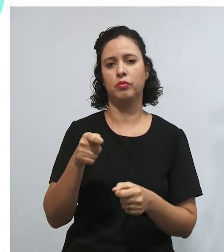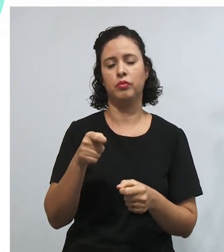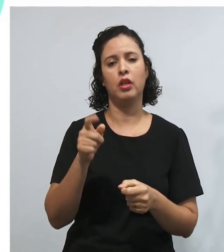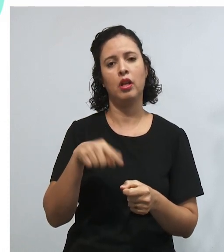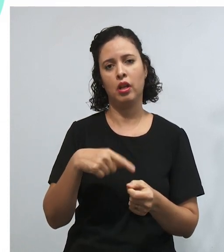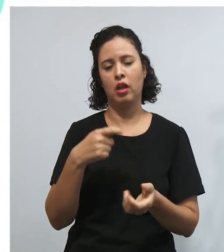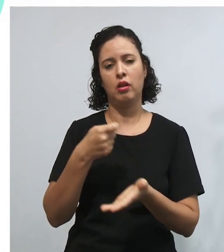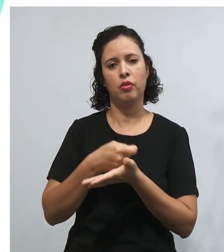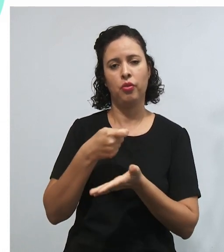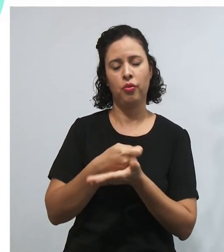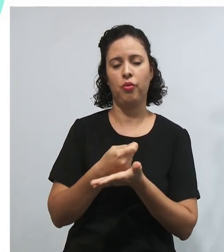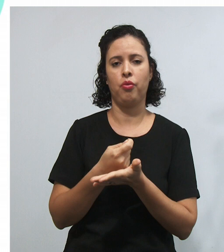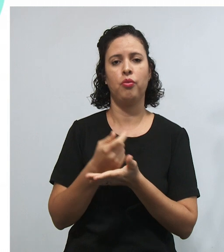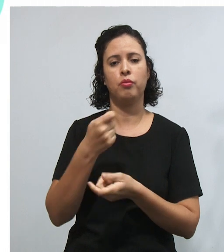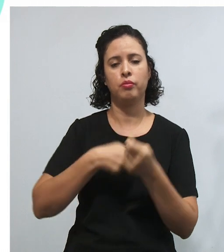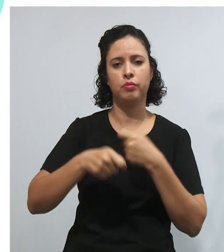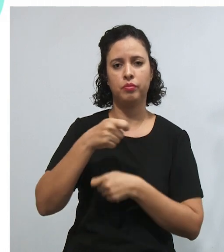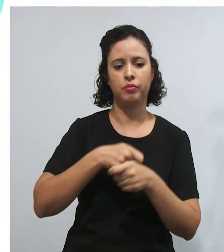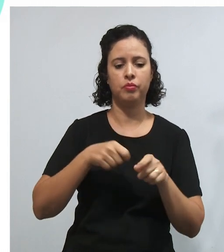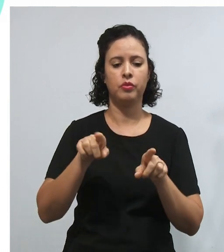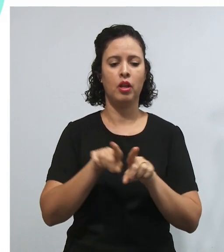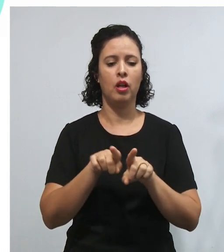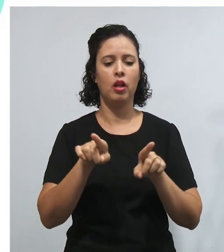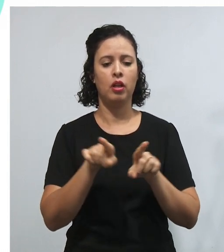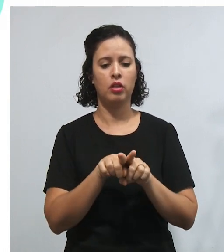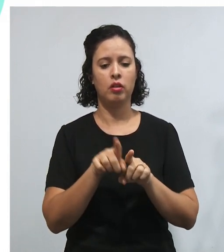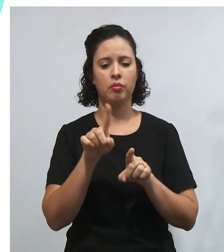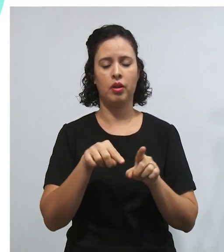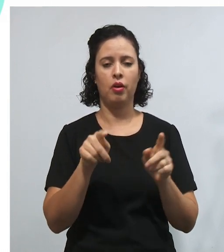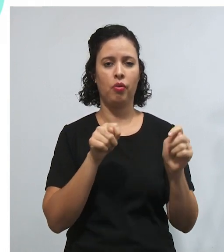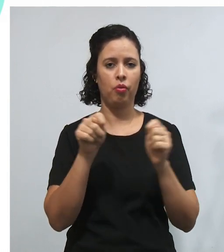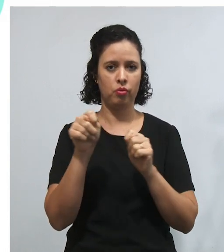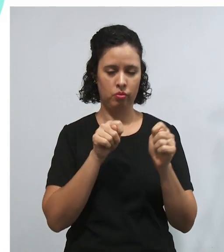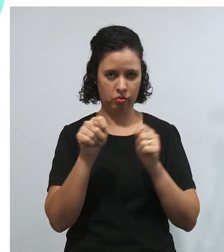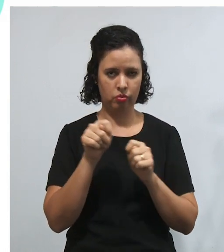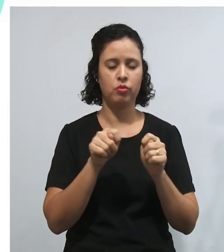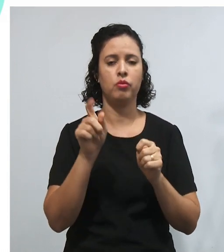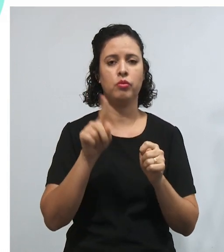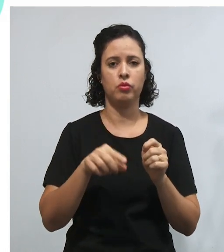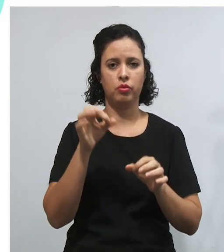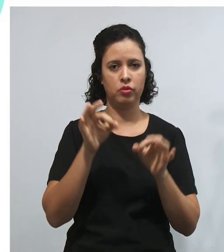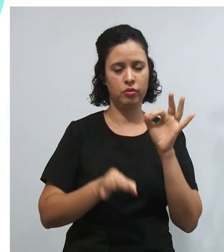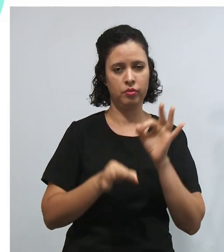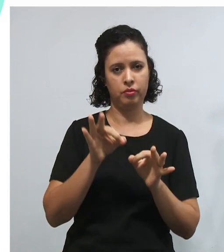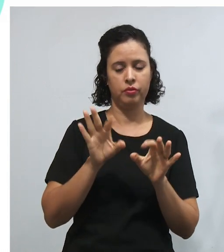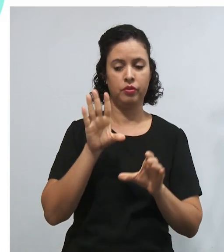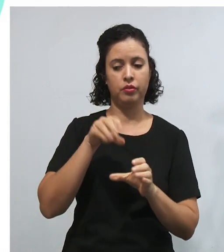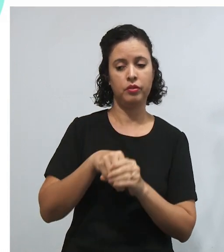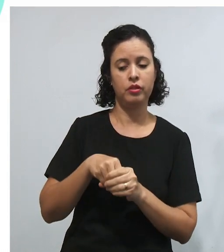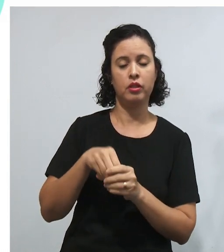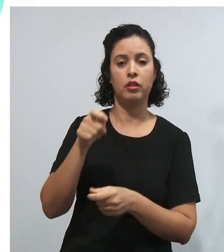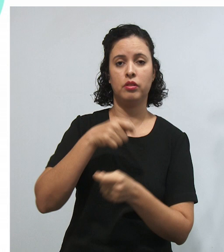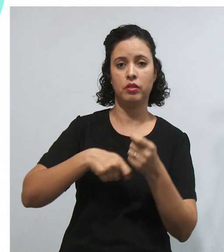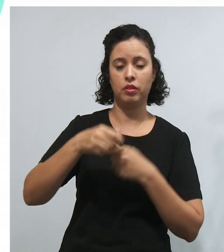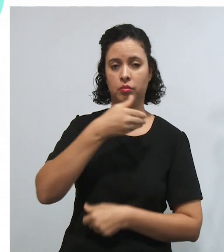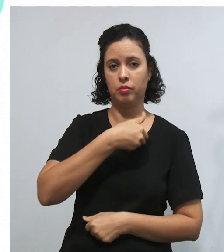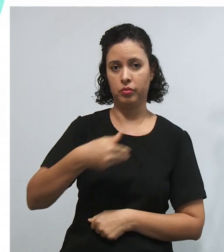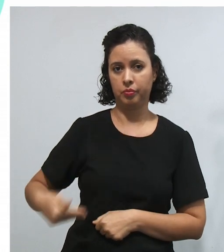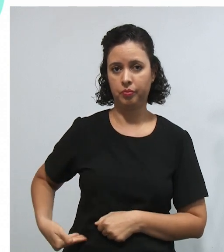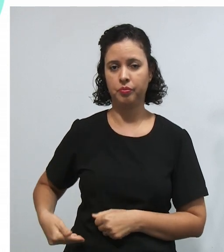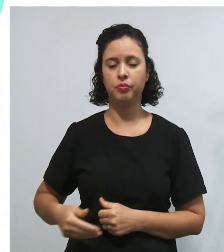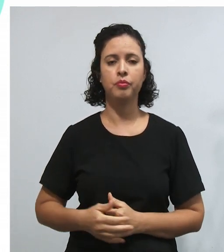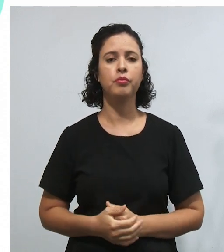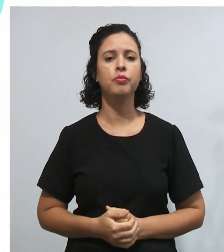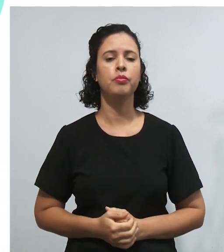a discricionariedade e o controle judicial sobre a administração pública. Olha só, gestor público. Também